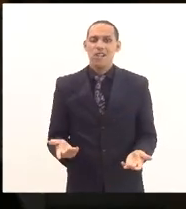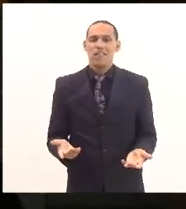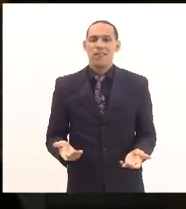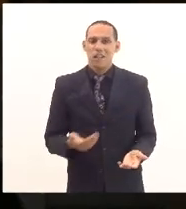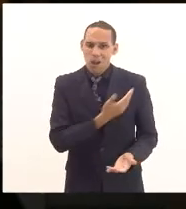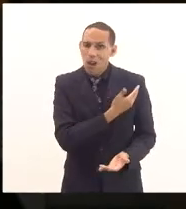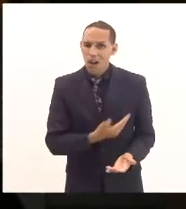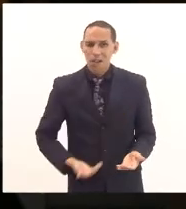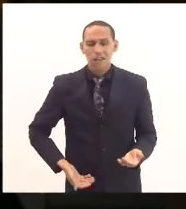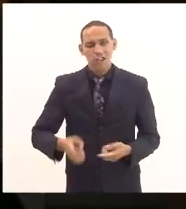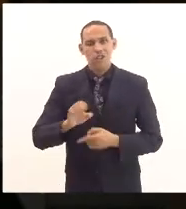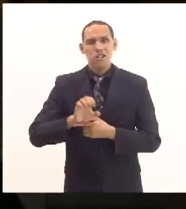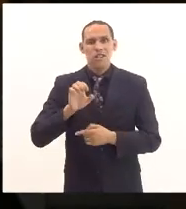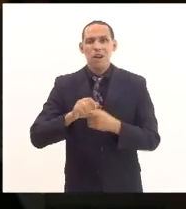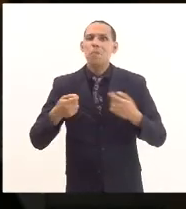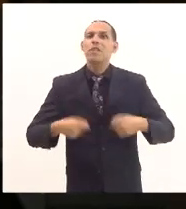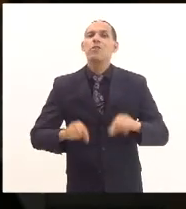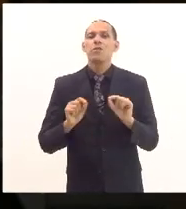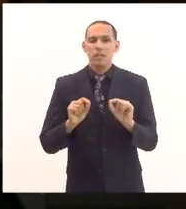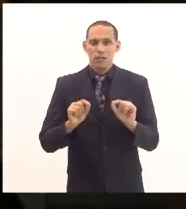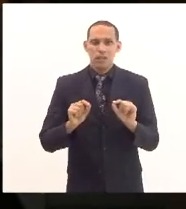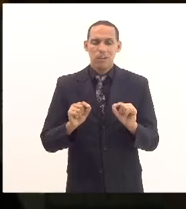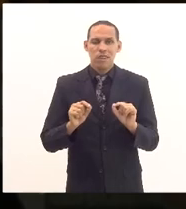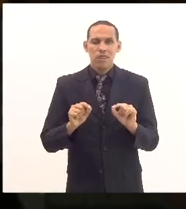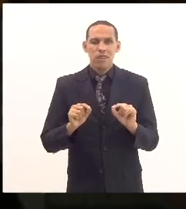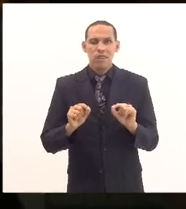assumir as suas